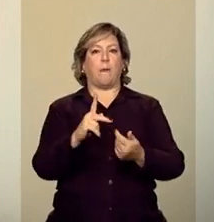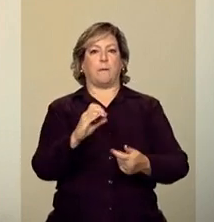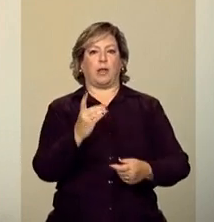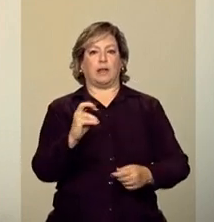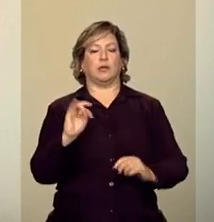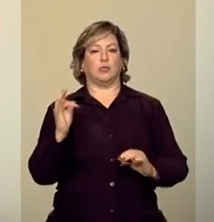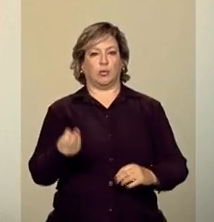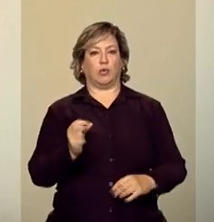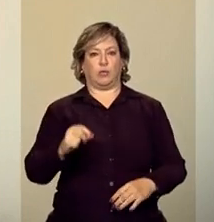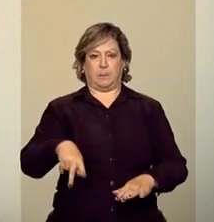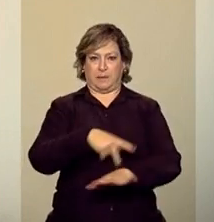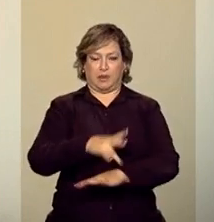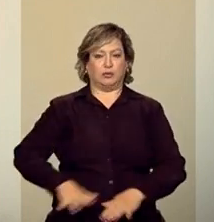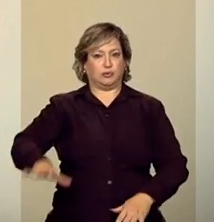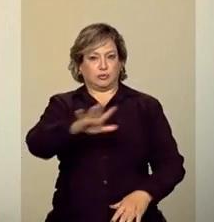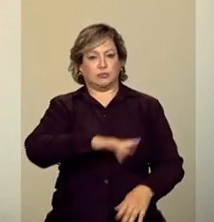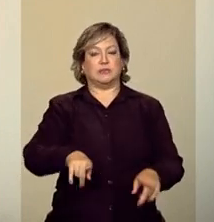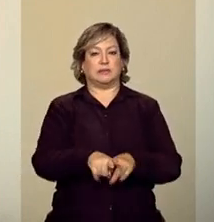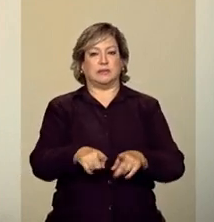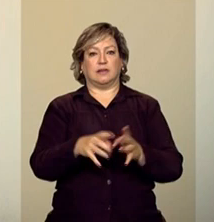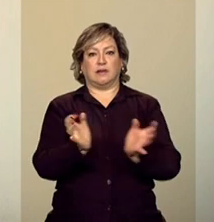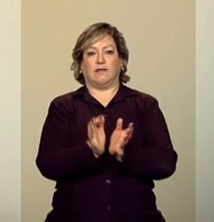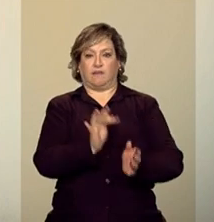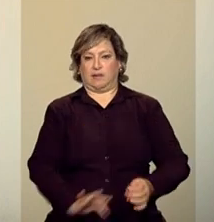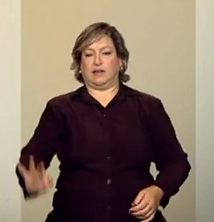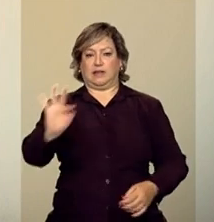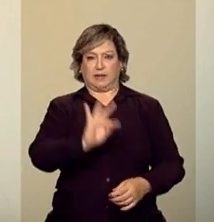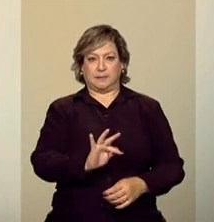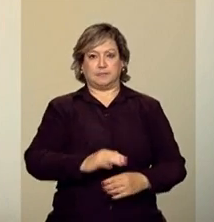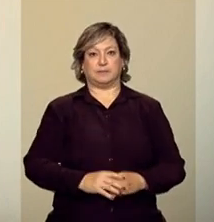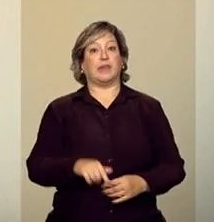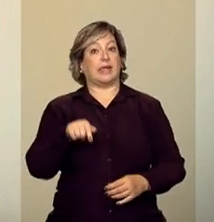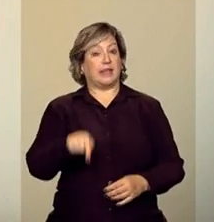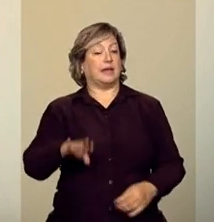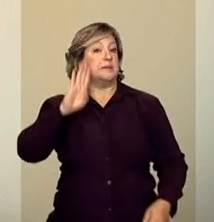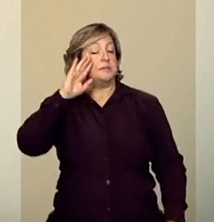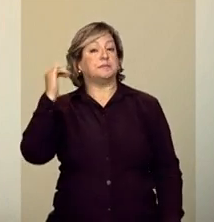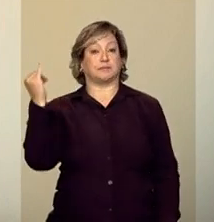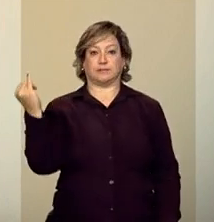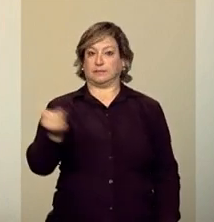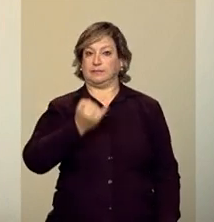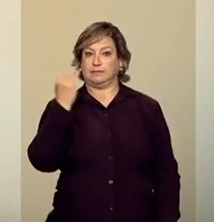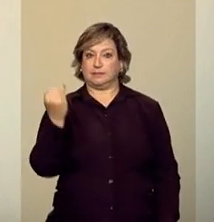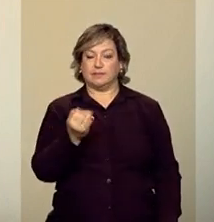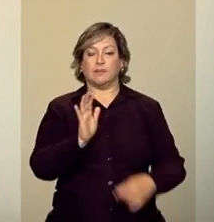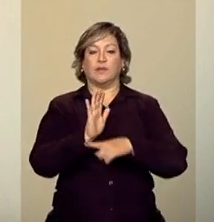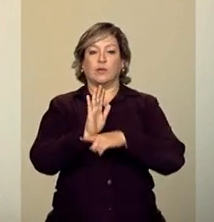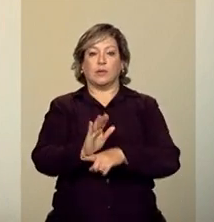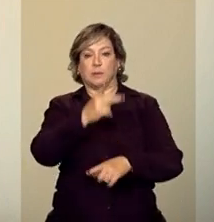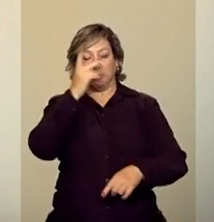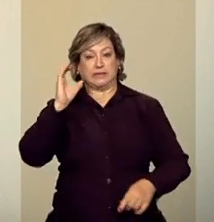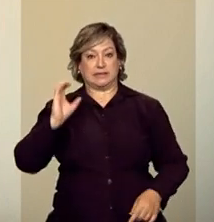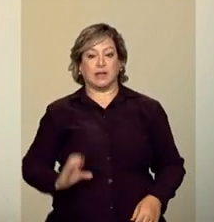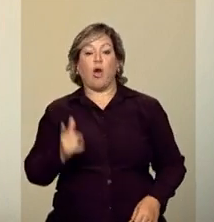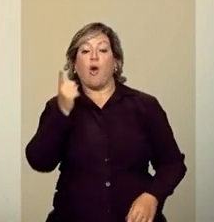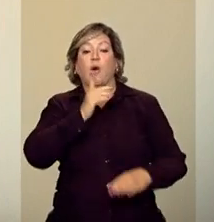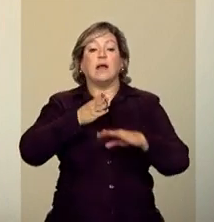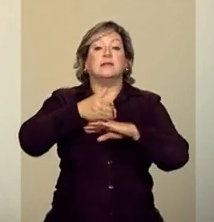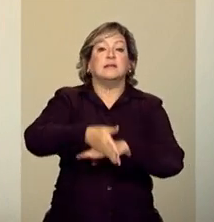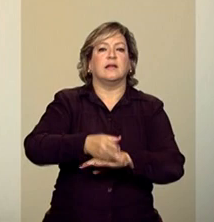da República e as instâncias federativas. Ela é um poderoso instrumento do cidadão